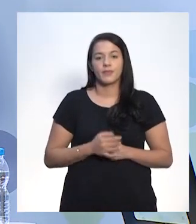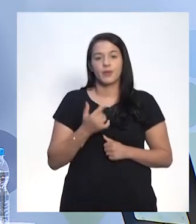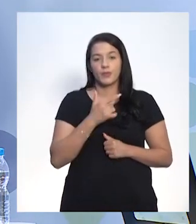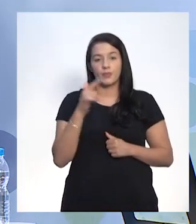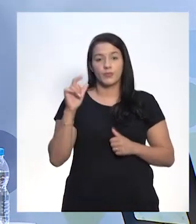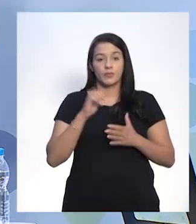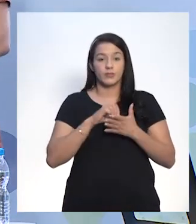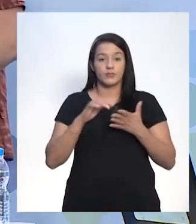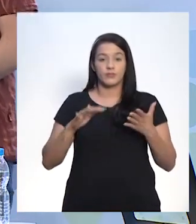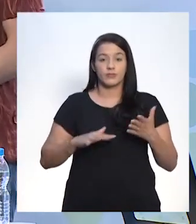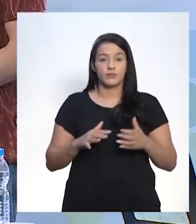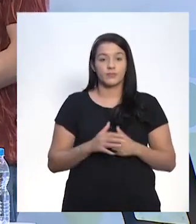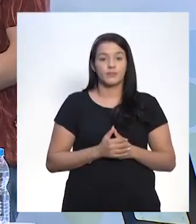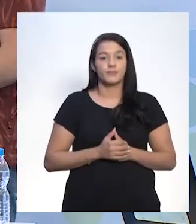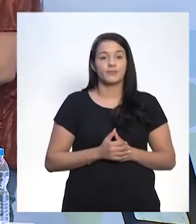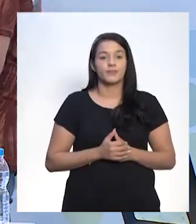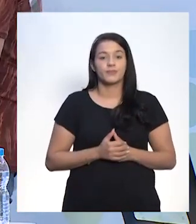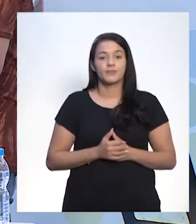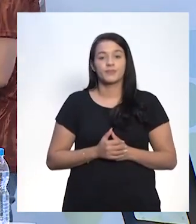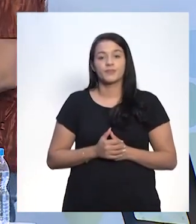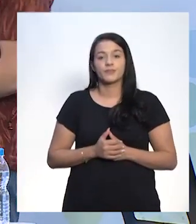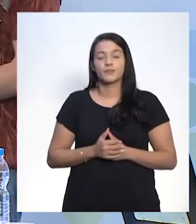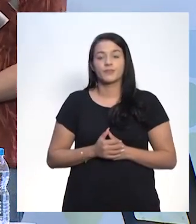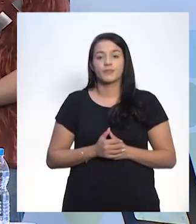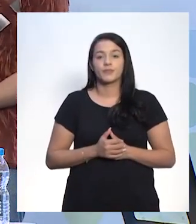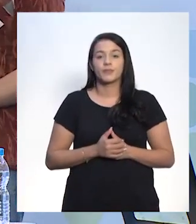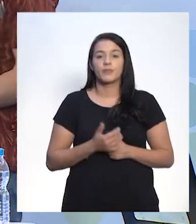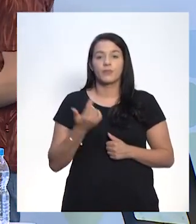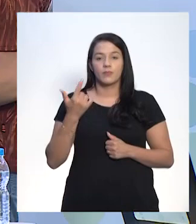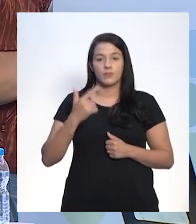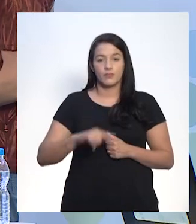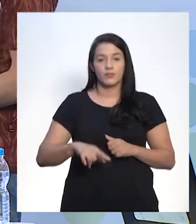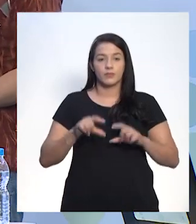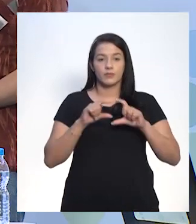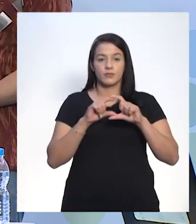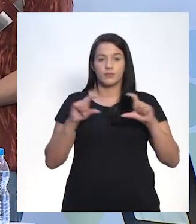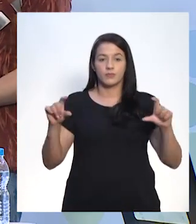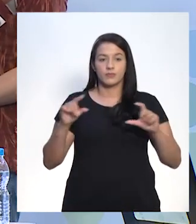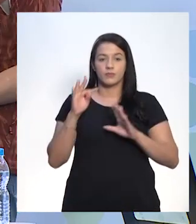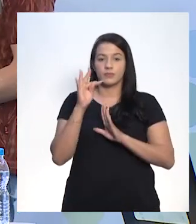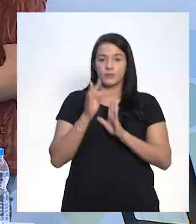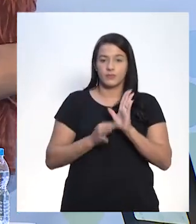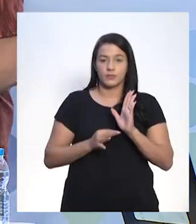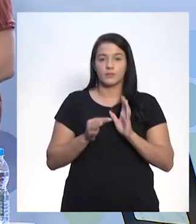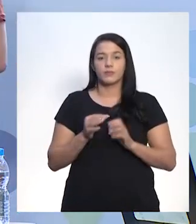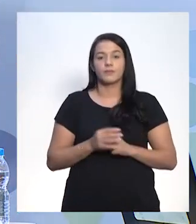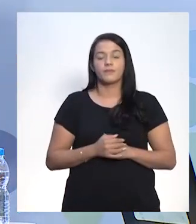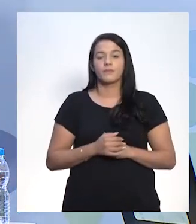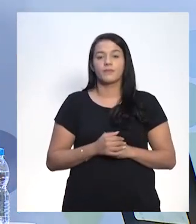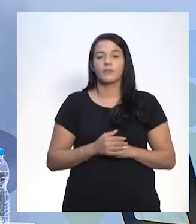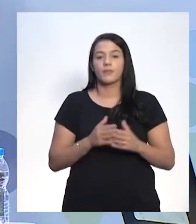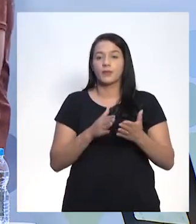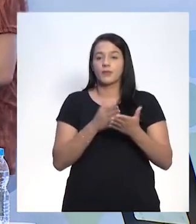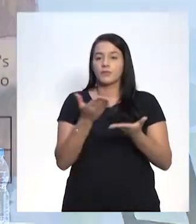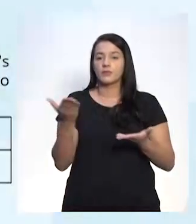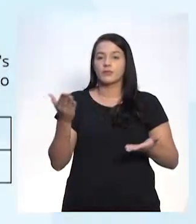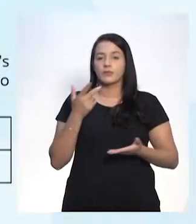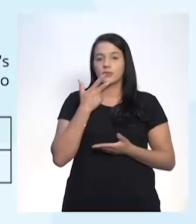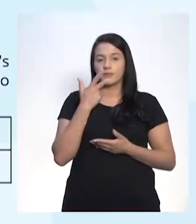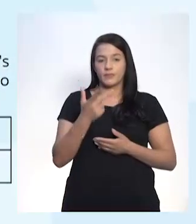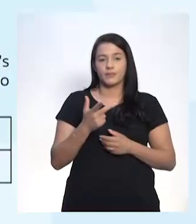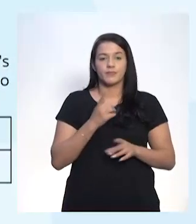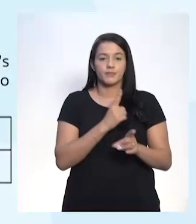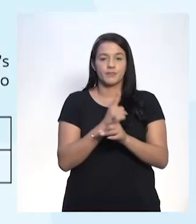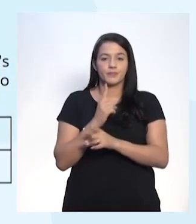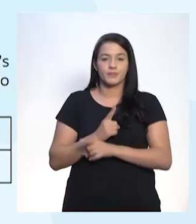agora, e a gente tem aqui para vocês mais um trechinho do texto, e aí eu estou pedindo para que vocês find in the